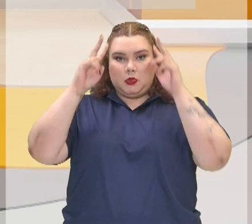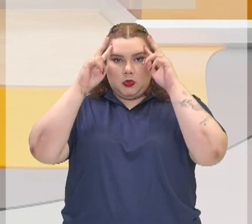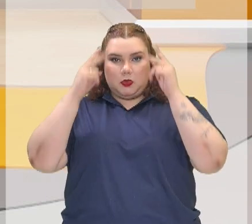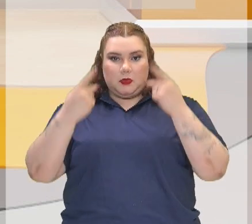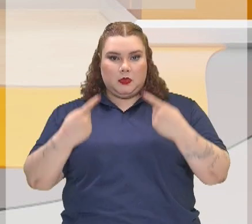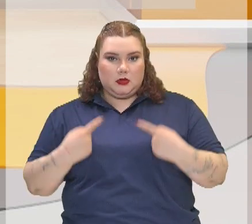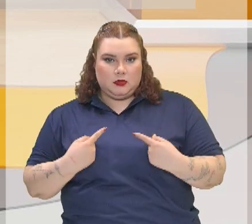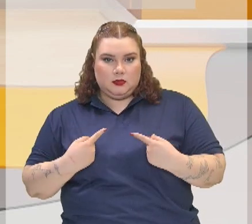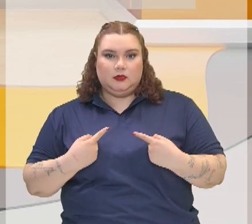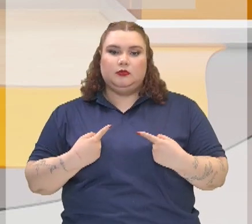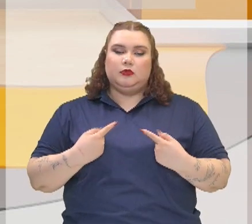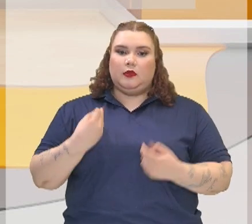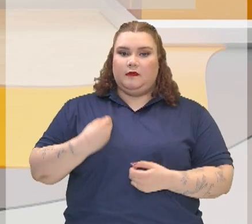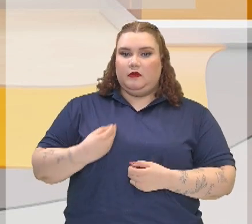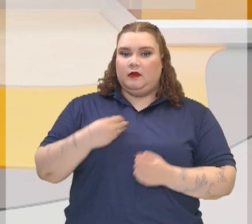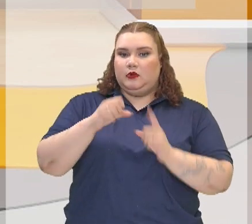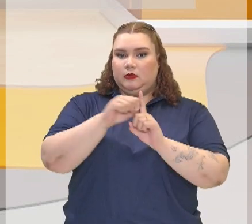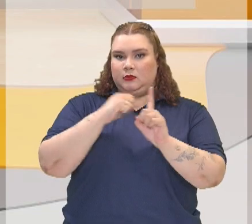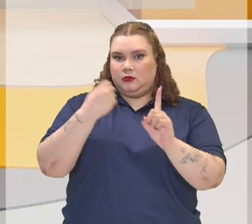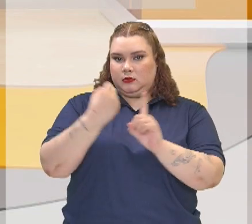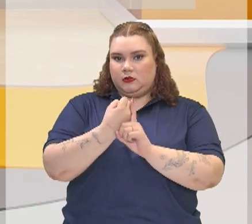humanos, vivendo em sociedade.